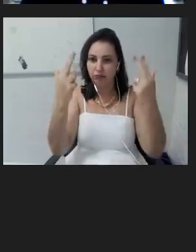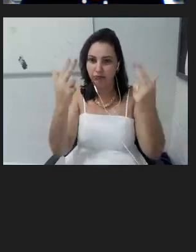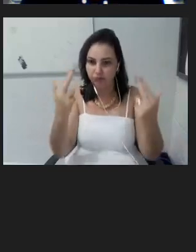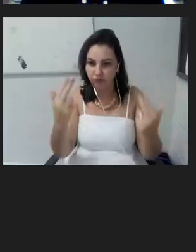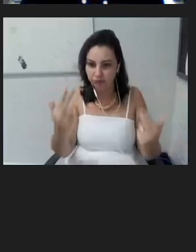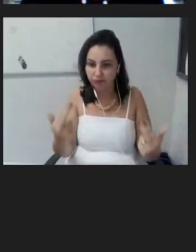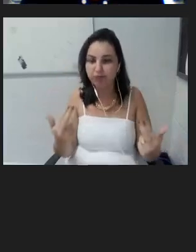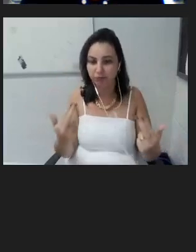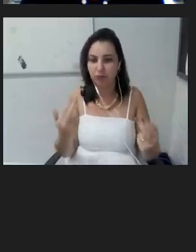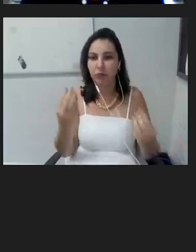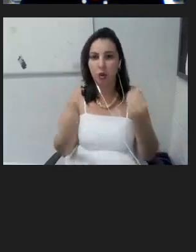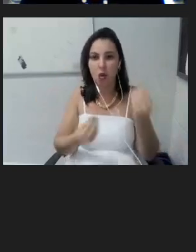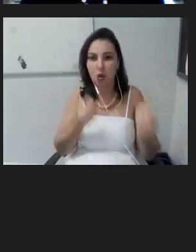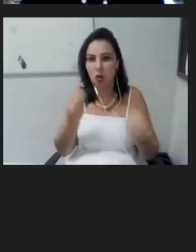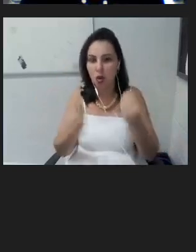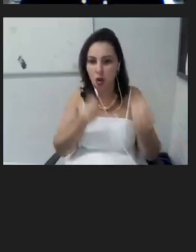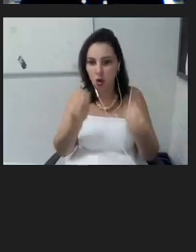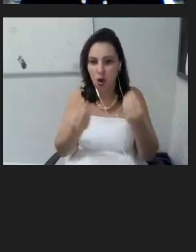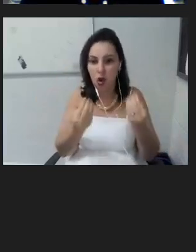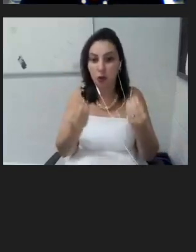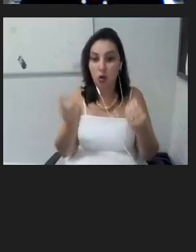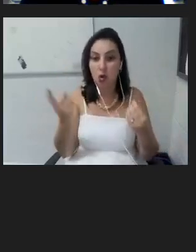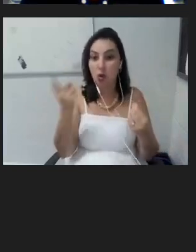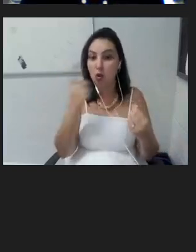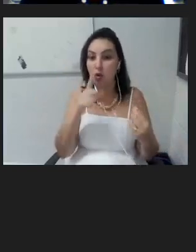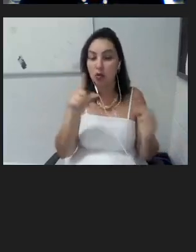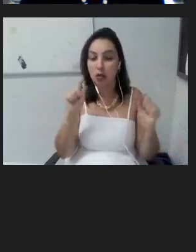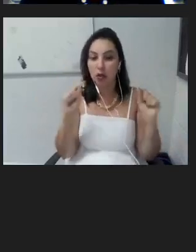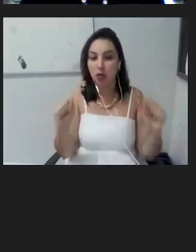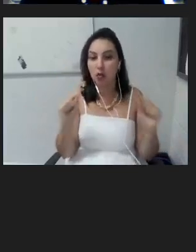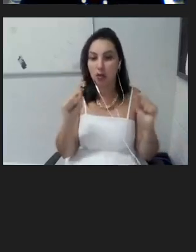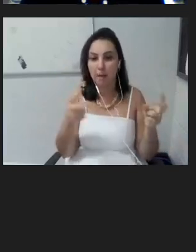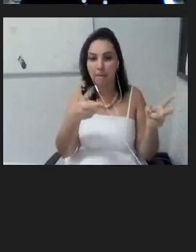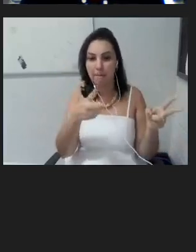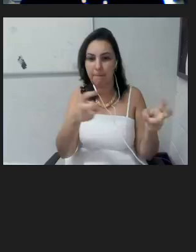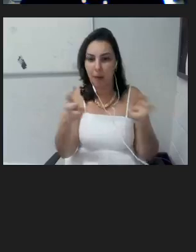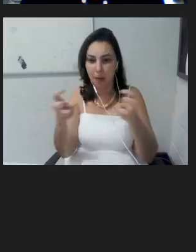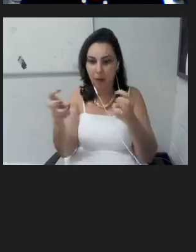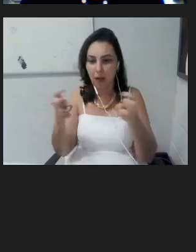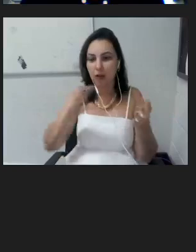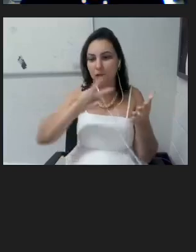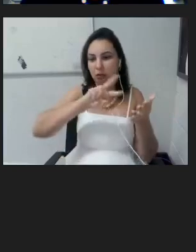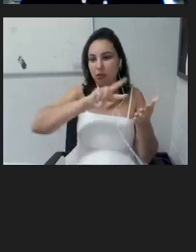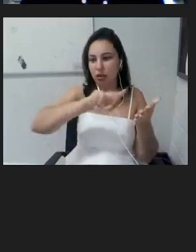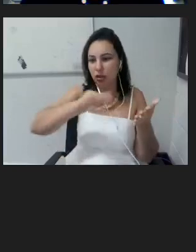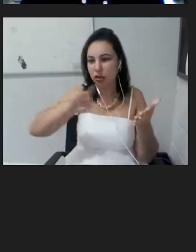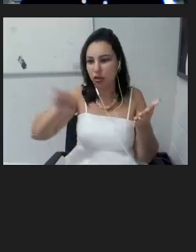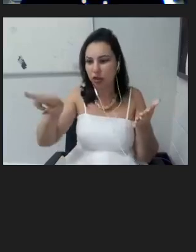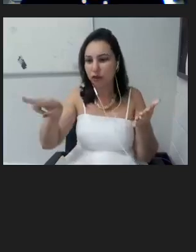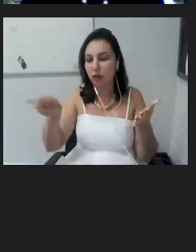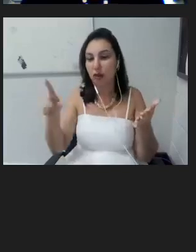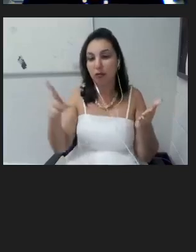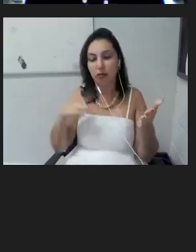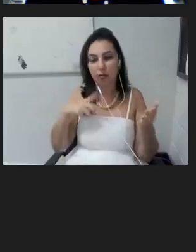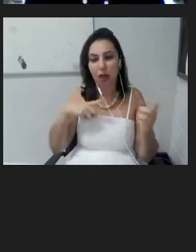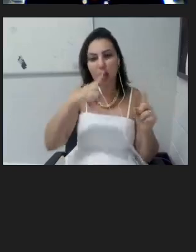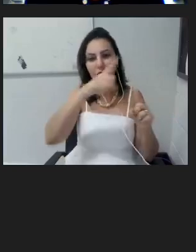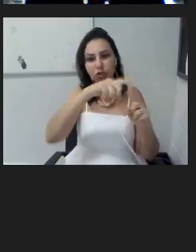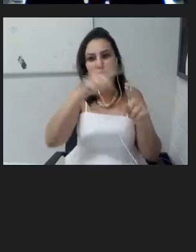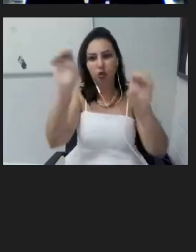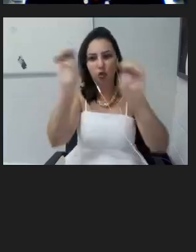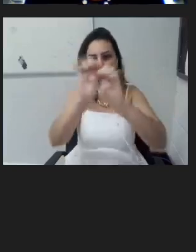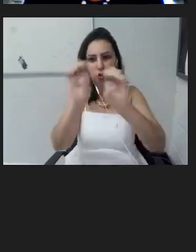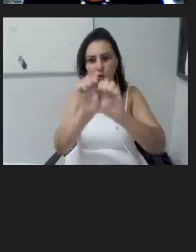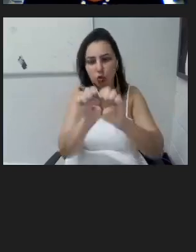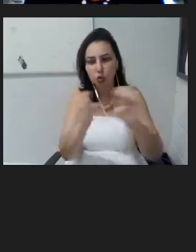quesitos, marcadores, a gente tem países de diferentes continentes e com diferentes estruturas